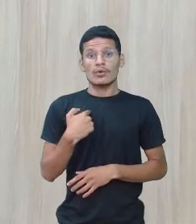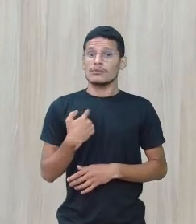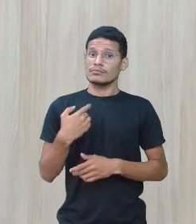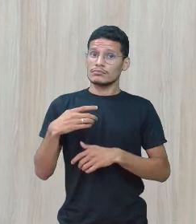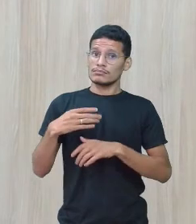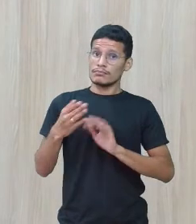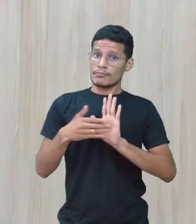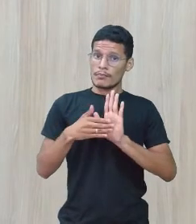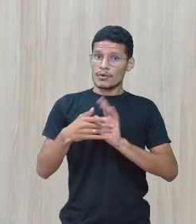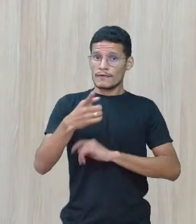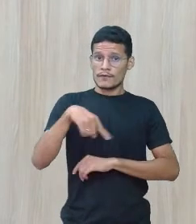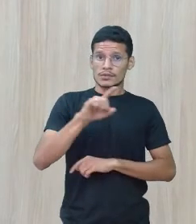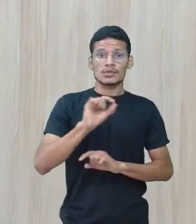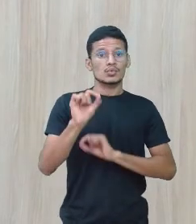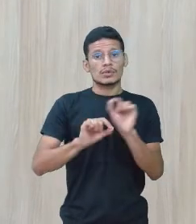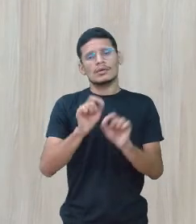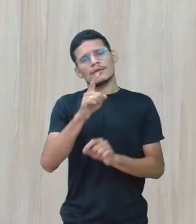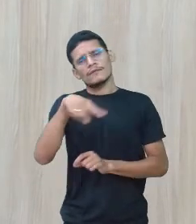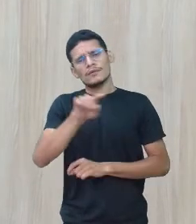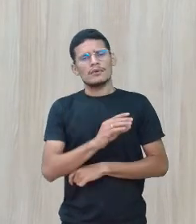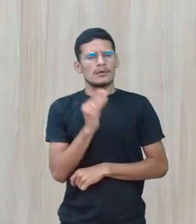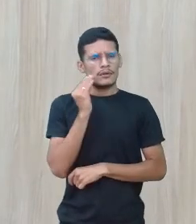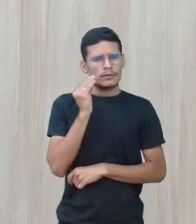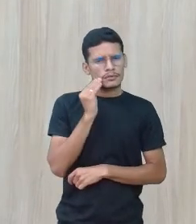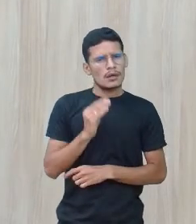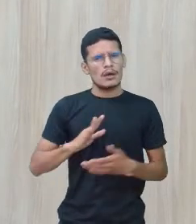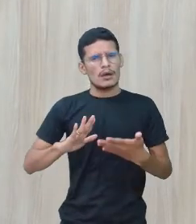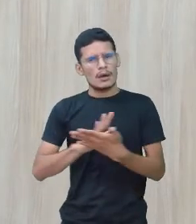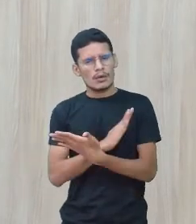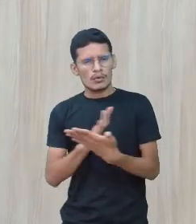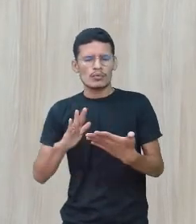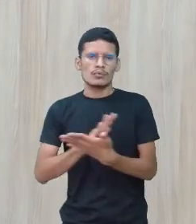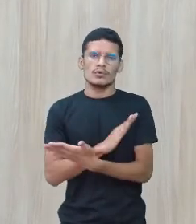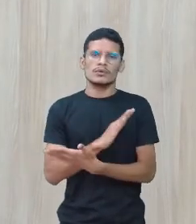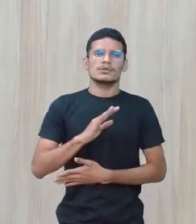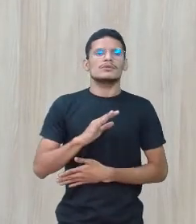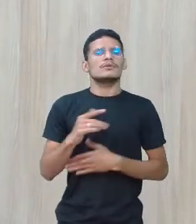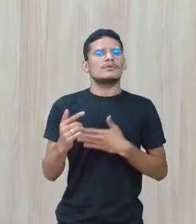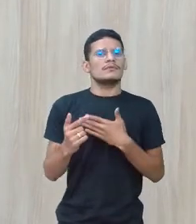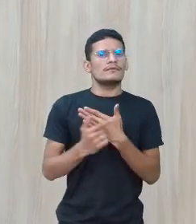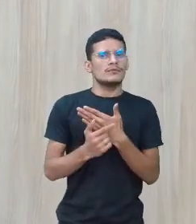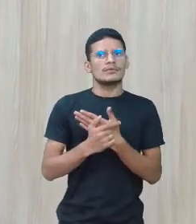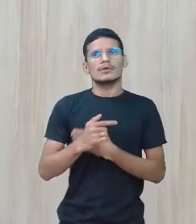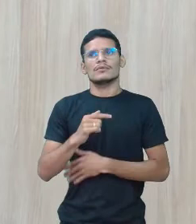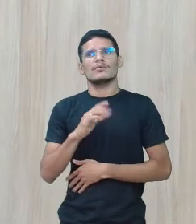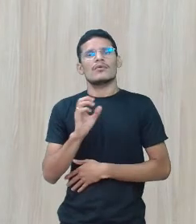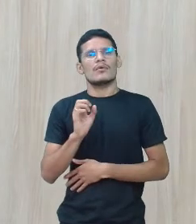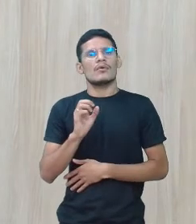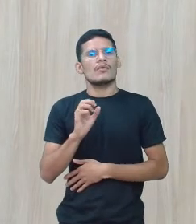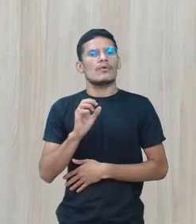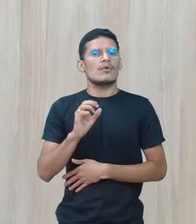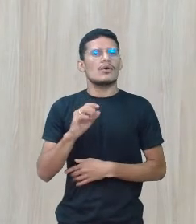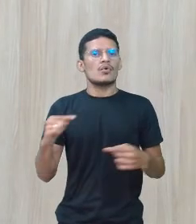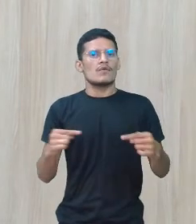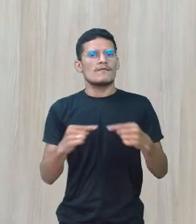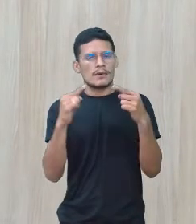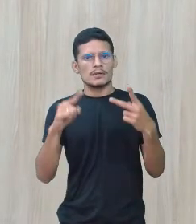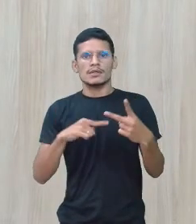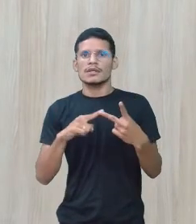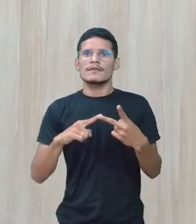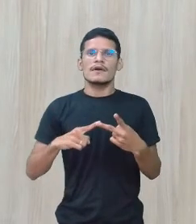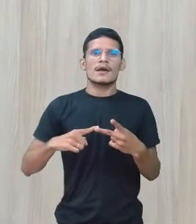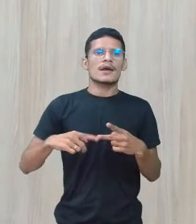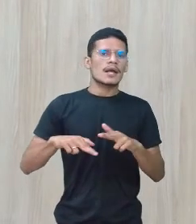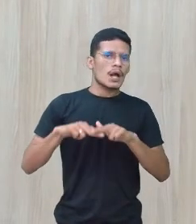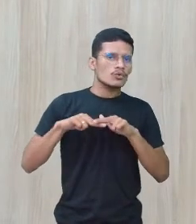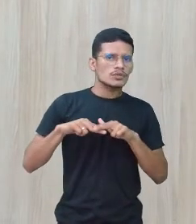para vocês que vocês testassem quais conjunções conformativas, causais, todas essas que estamos vendo, qual